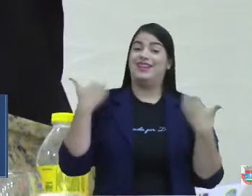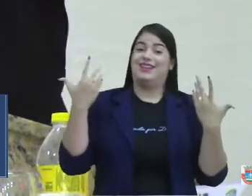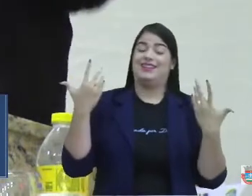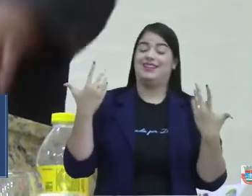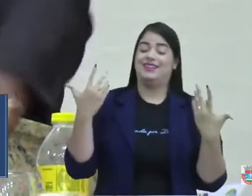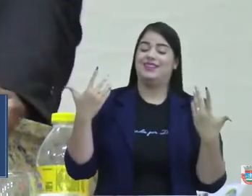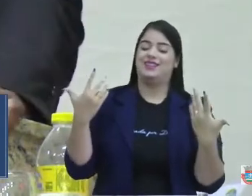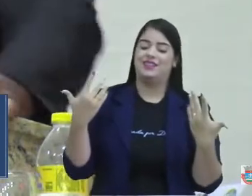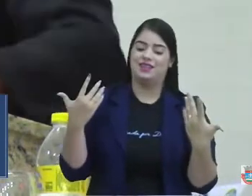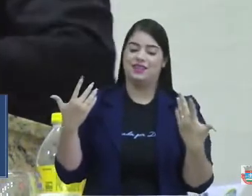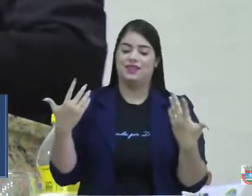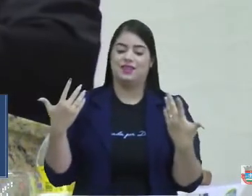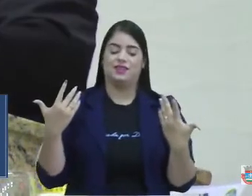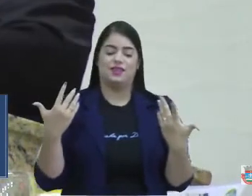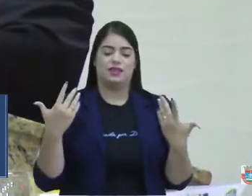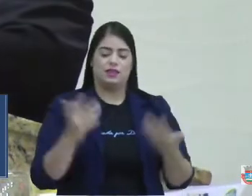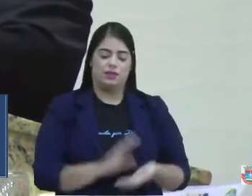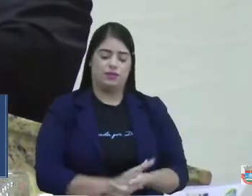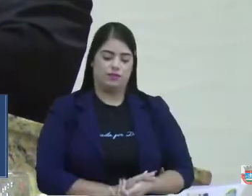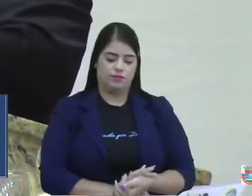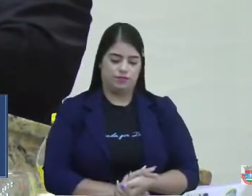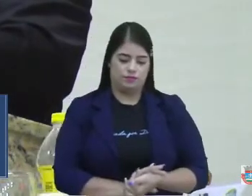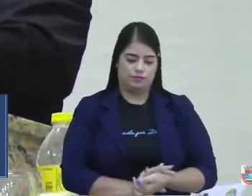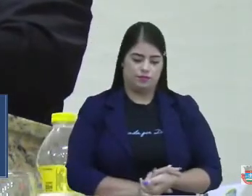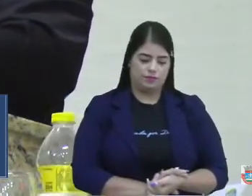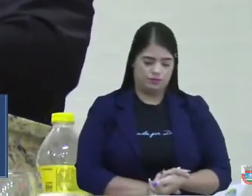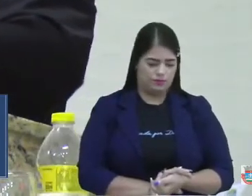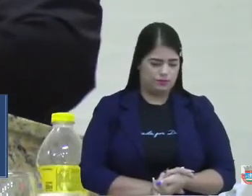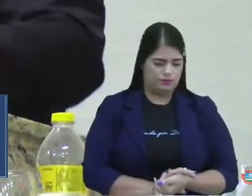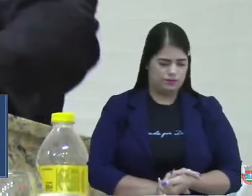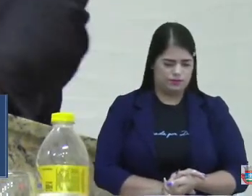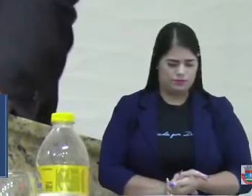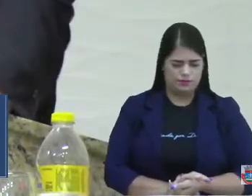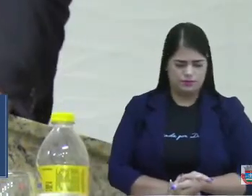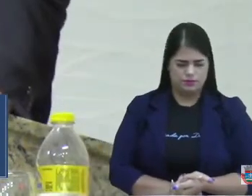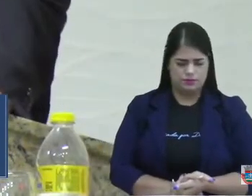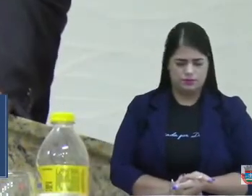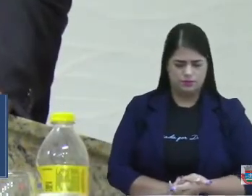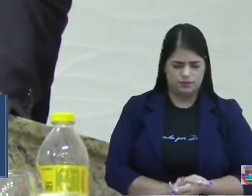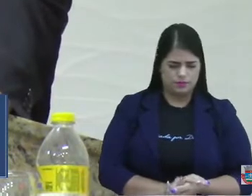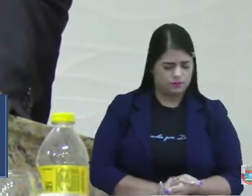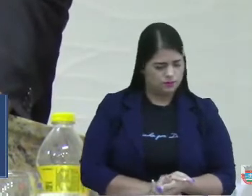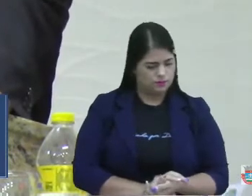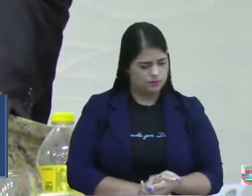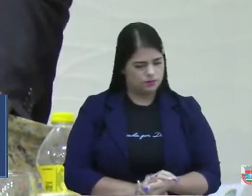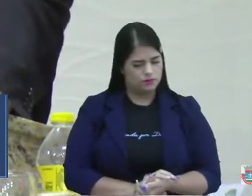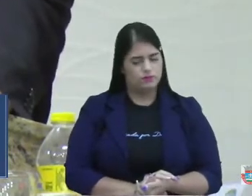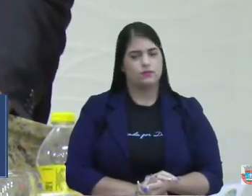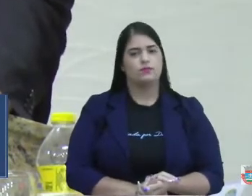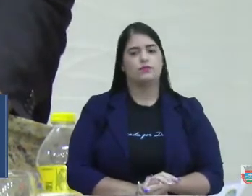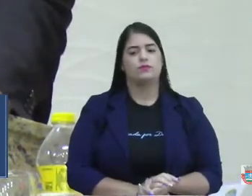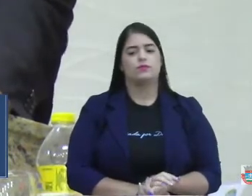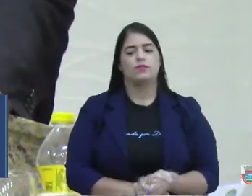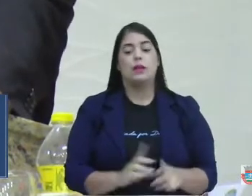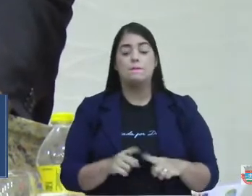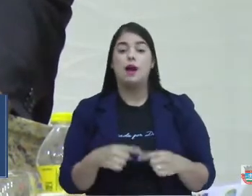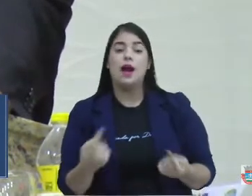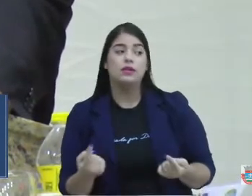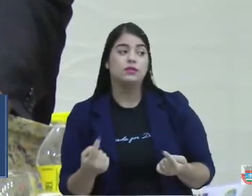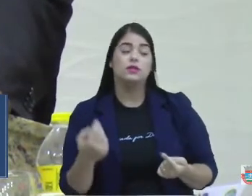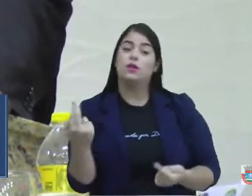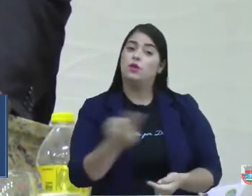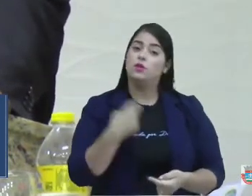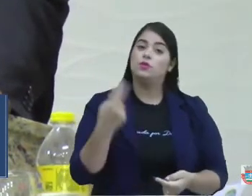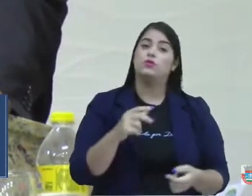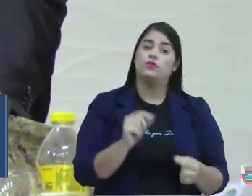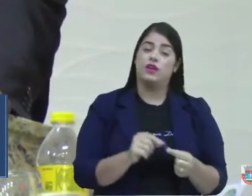no último final de semana. Aonde é barro não dá para arar ainda. Mas vamos fazendo na medida